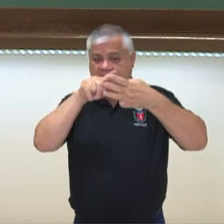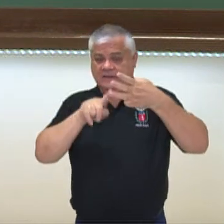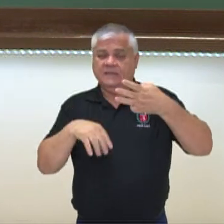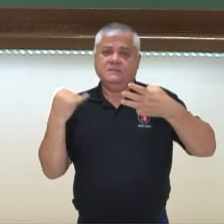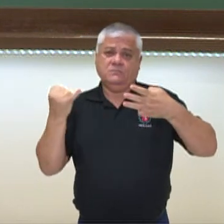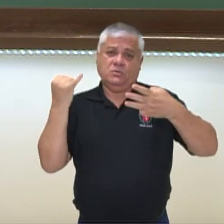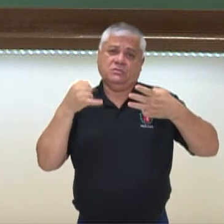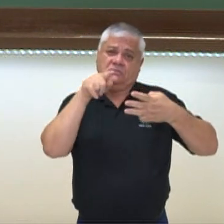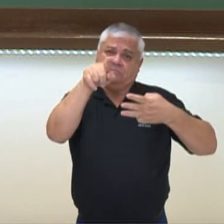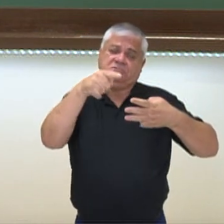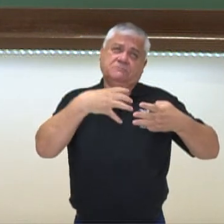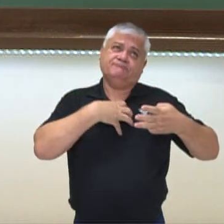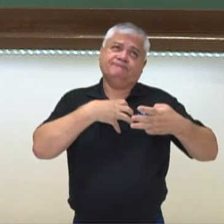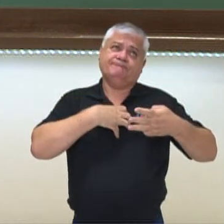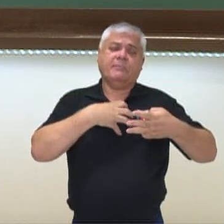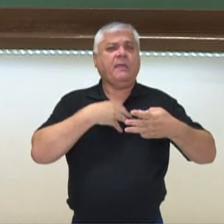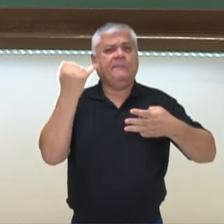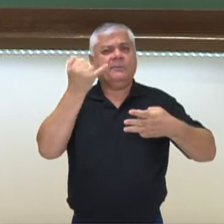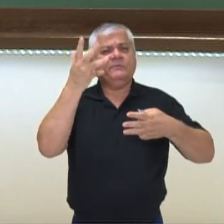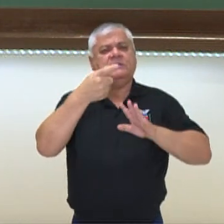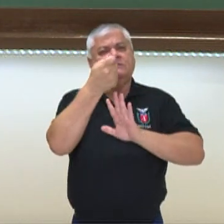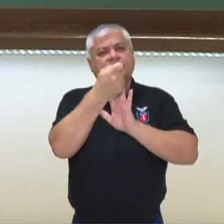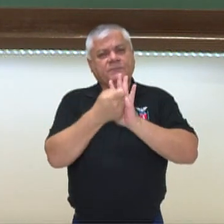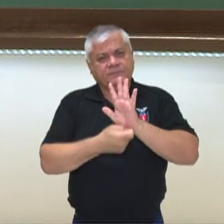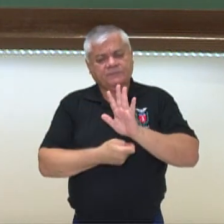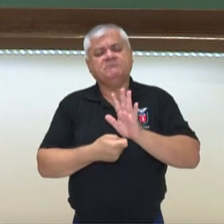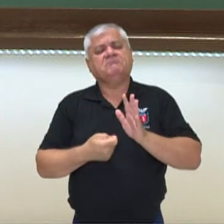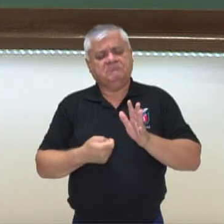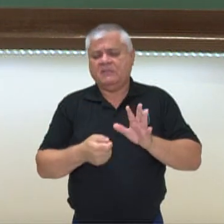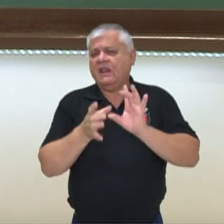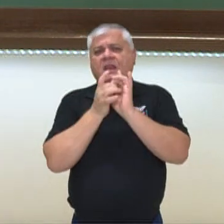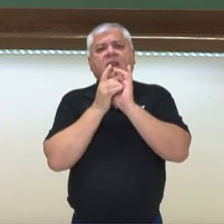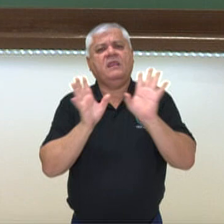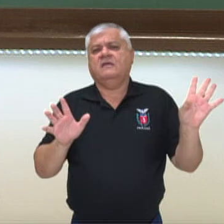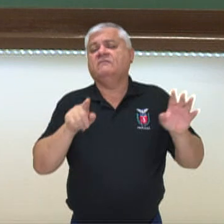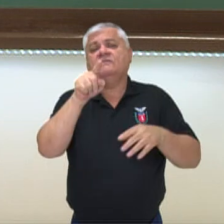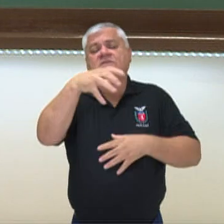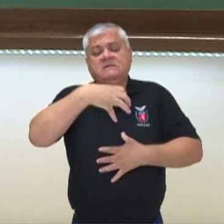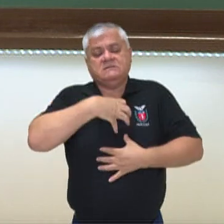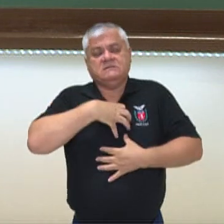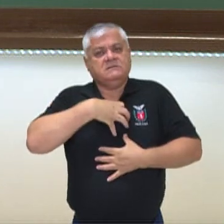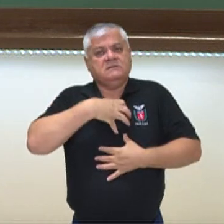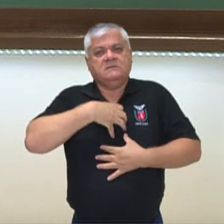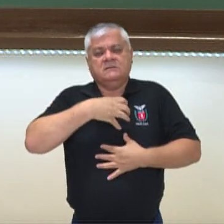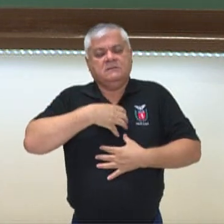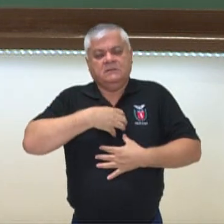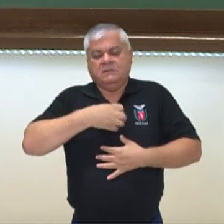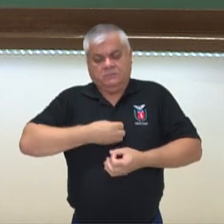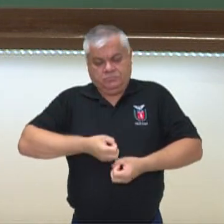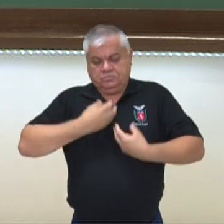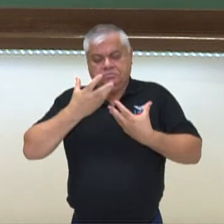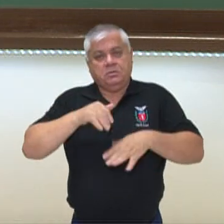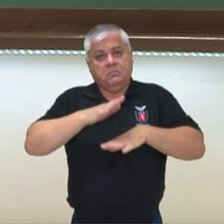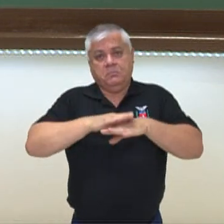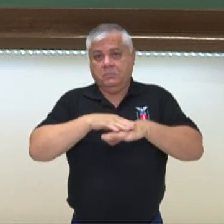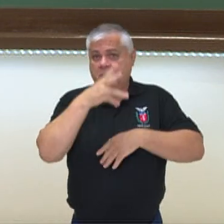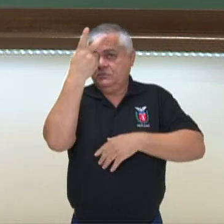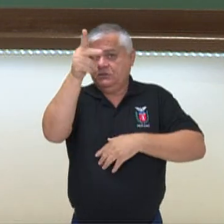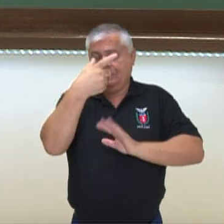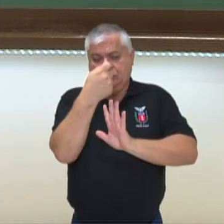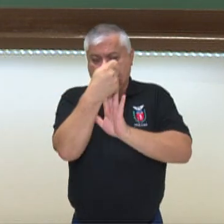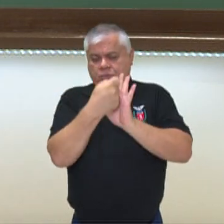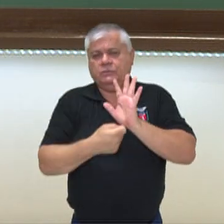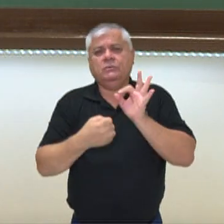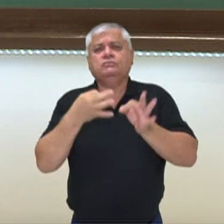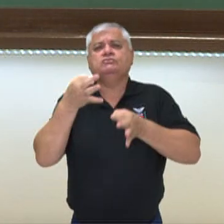muito importantes na sua vida. E essa questão é meio aberta, importante é a tua capacidade de argumentação, justificando por que